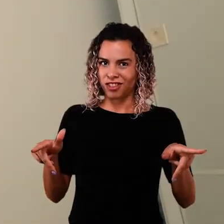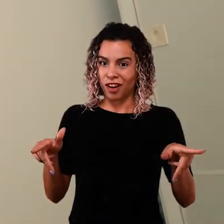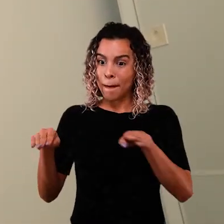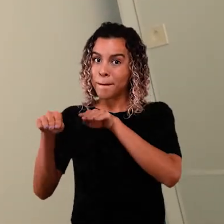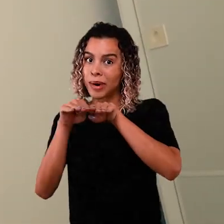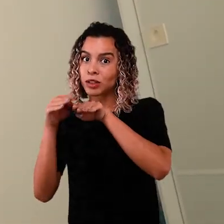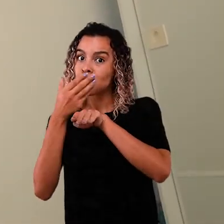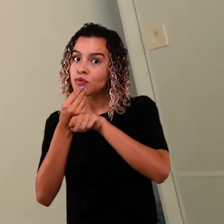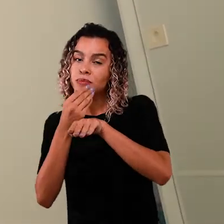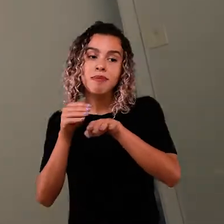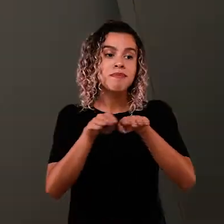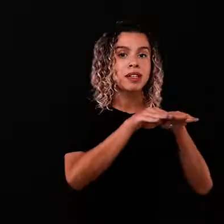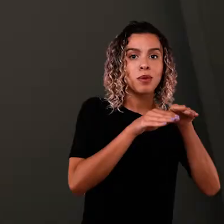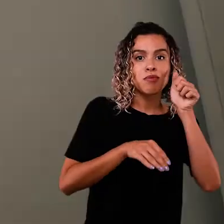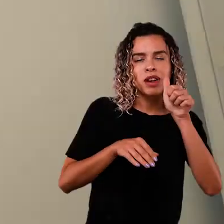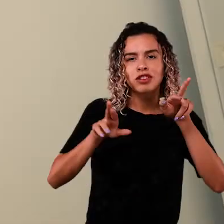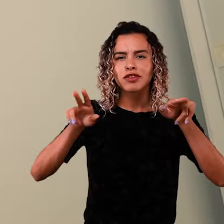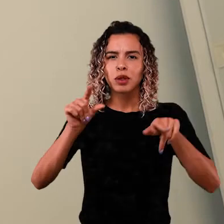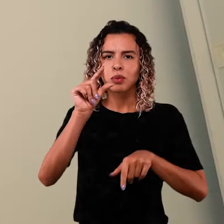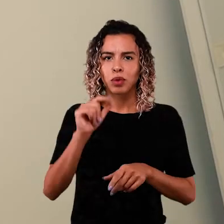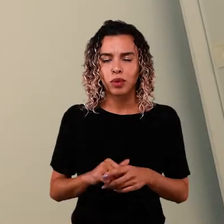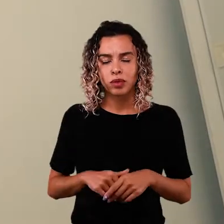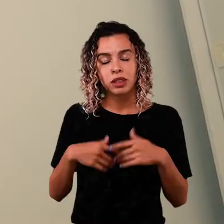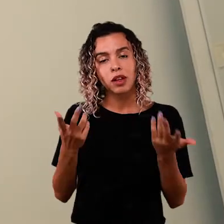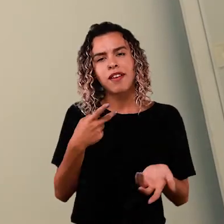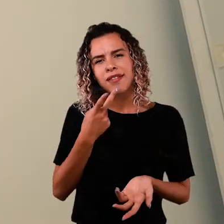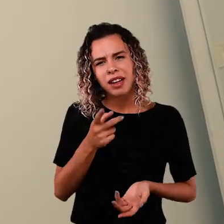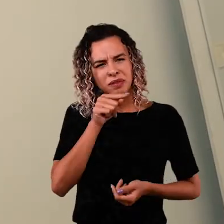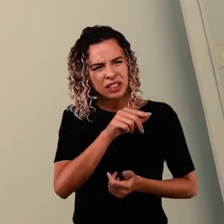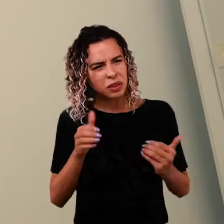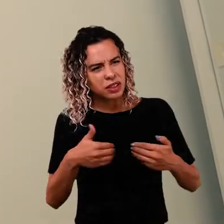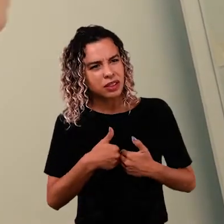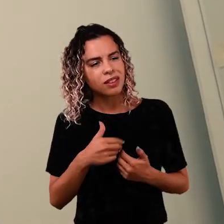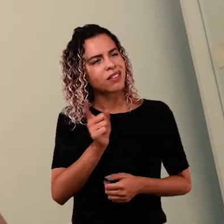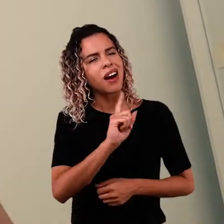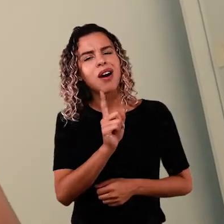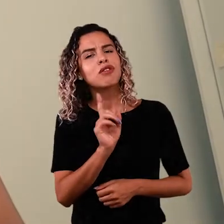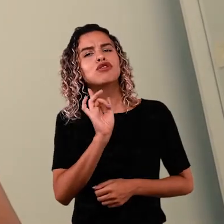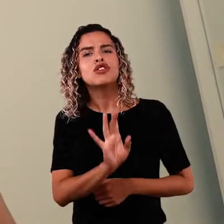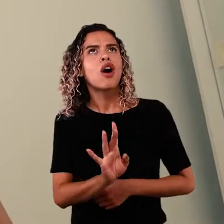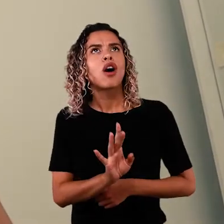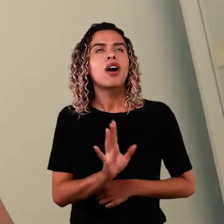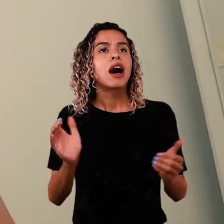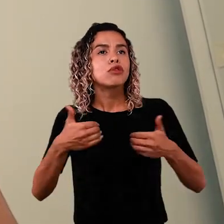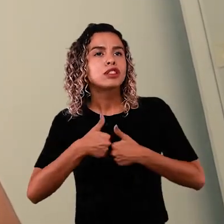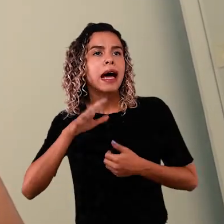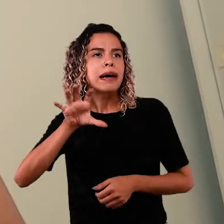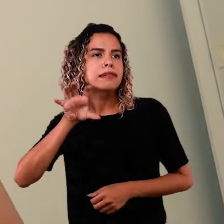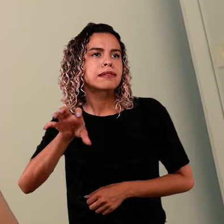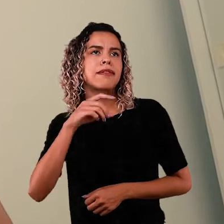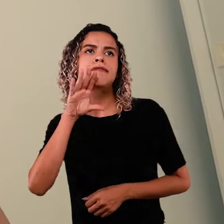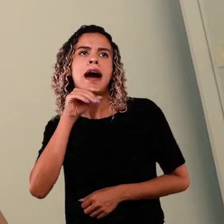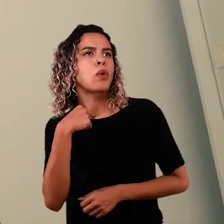necessariamente como o padrão clássico que era conhecido. Você querendo falar que você é autista é só a pessoa que tem comprometimento